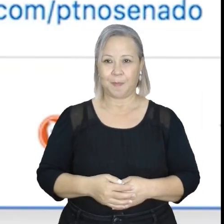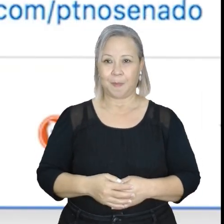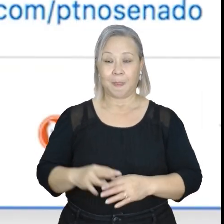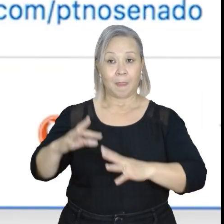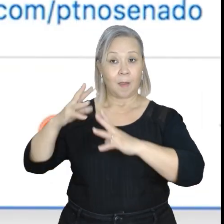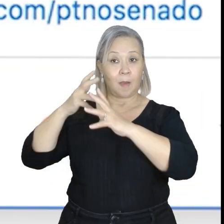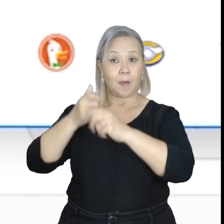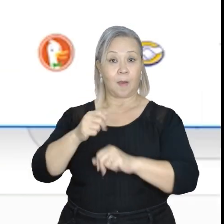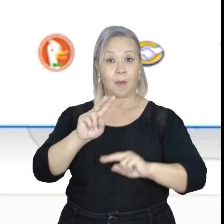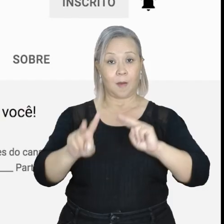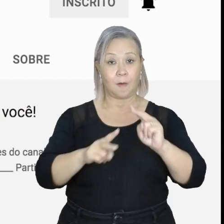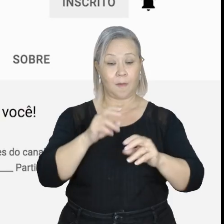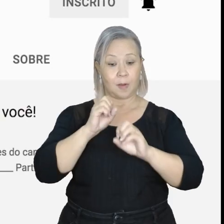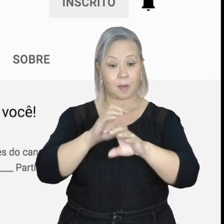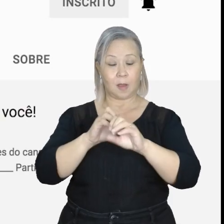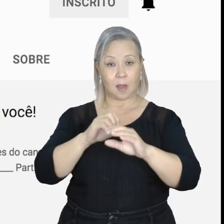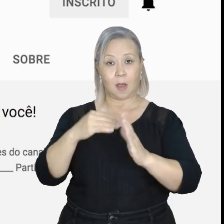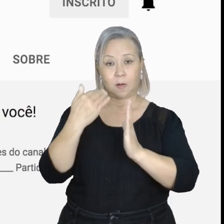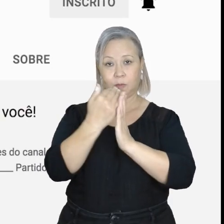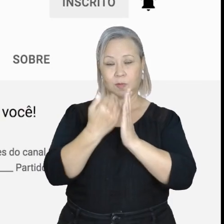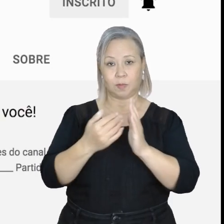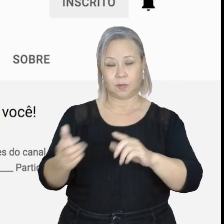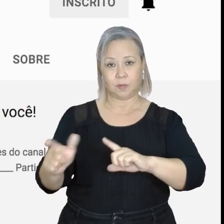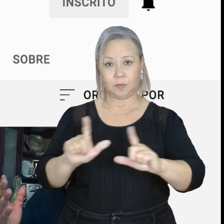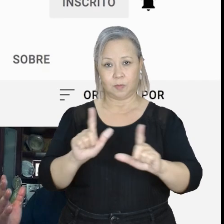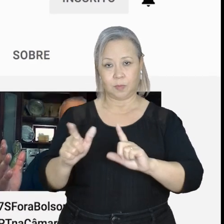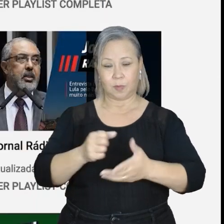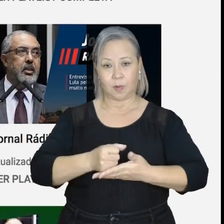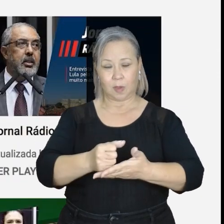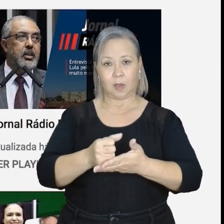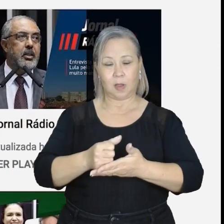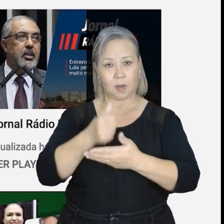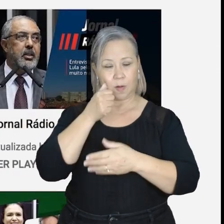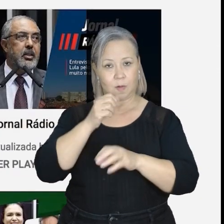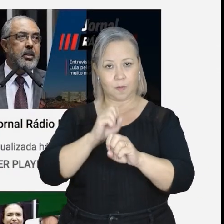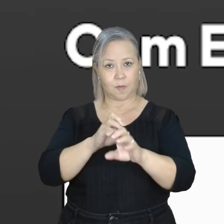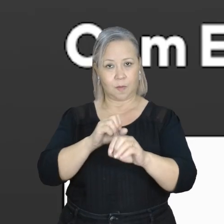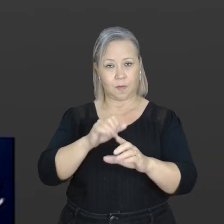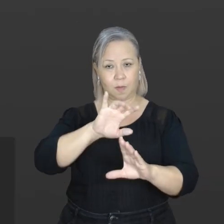esta e outras aulas na playlist TV Elas por Elas Formação, no